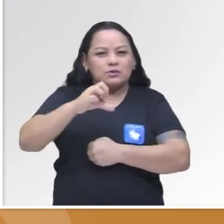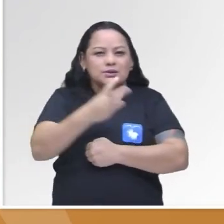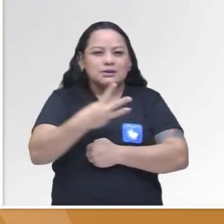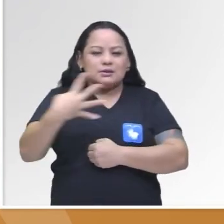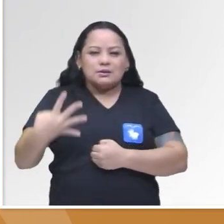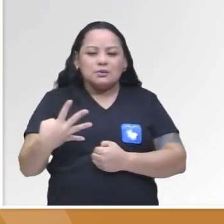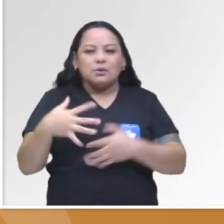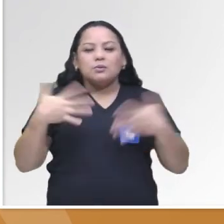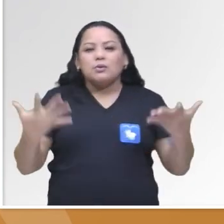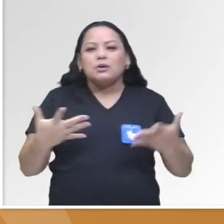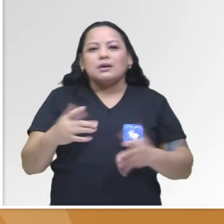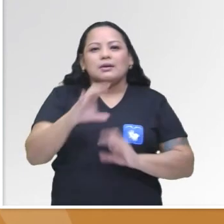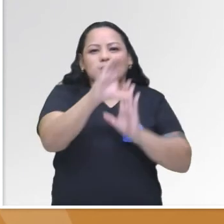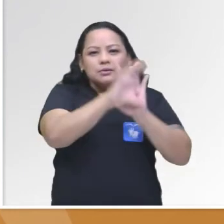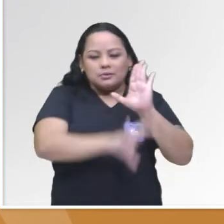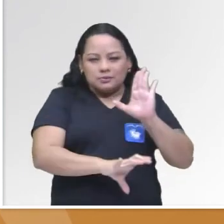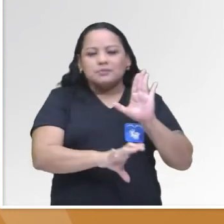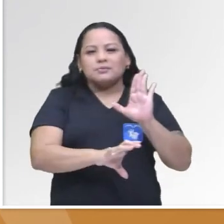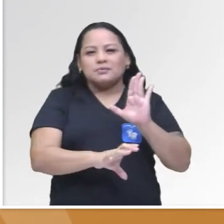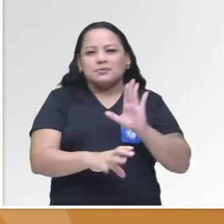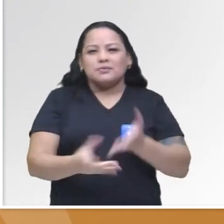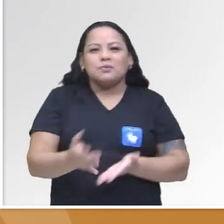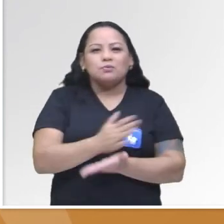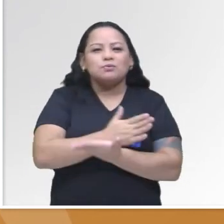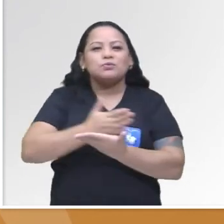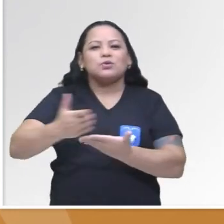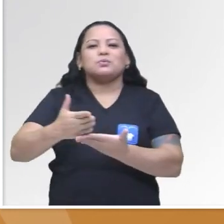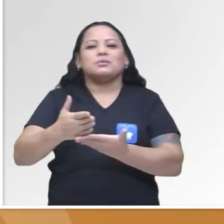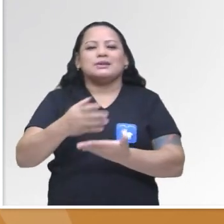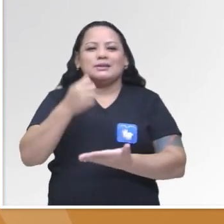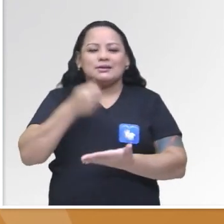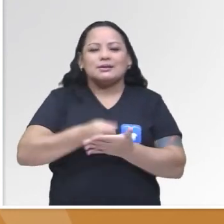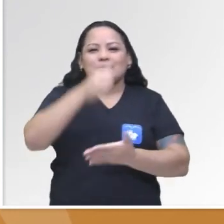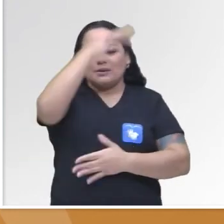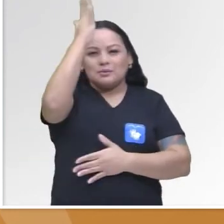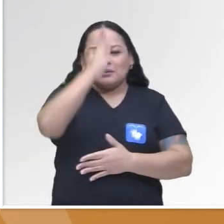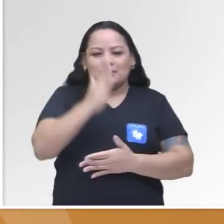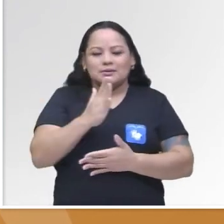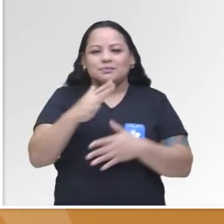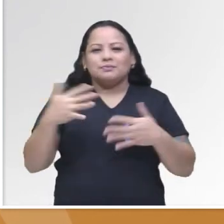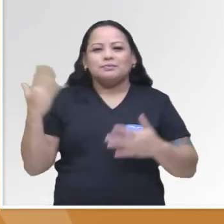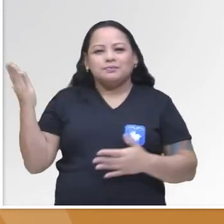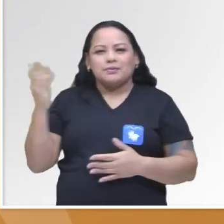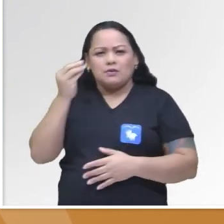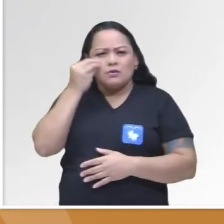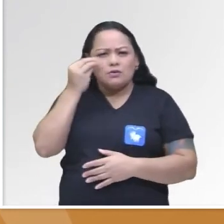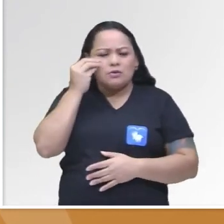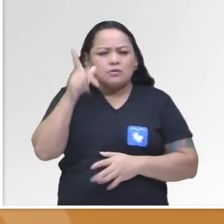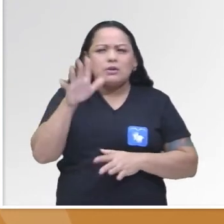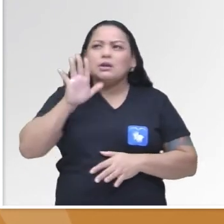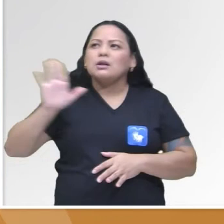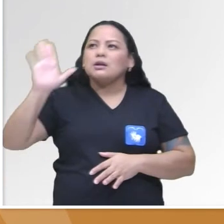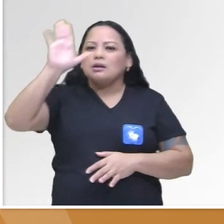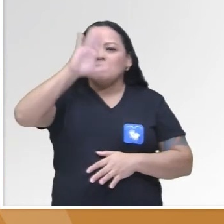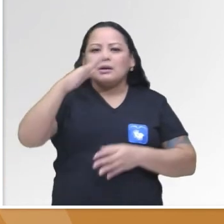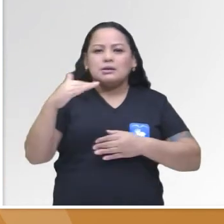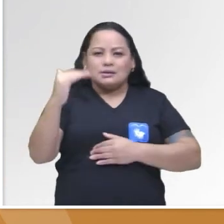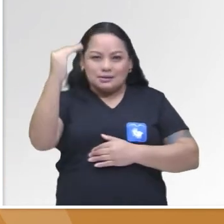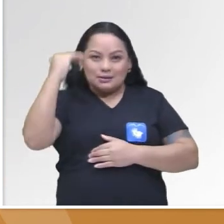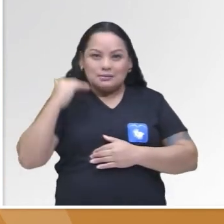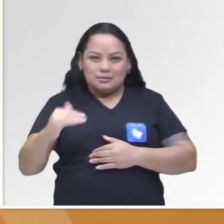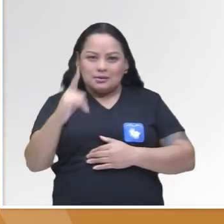quando essa Constituição entra em vigor. E você observa ali, ó, que a imagem que nós temos embaixo ali,